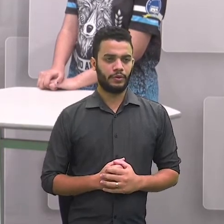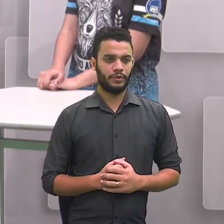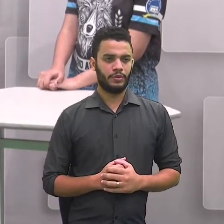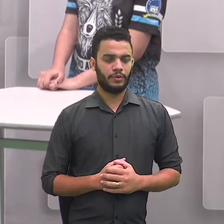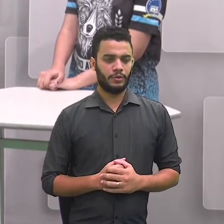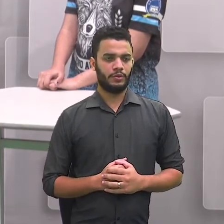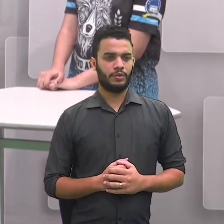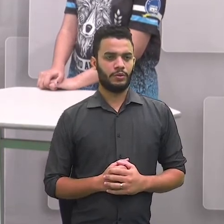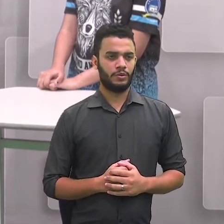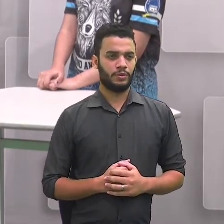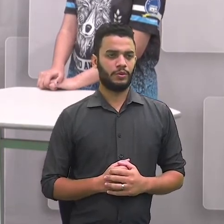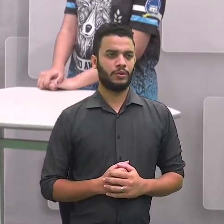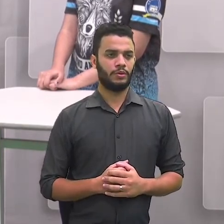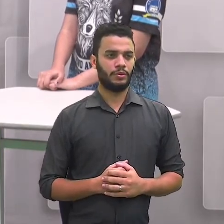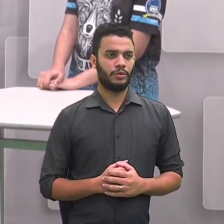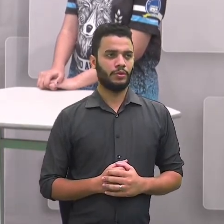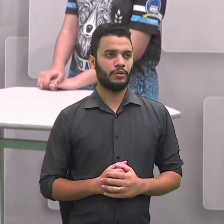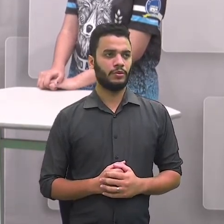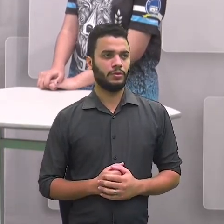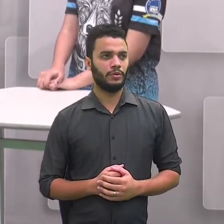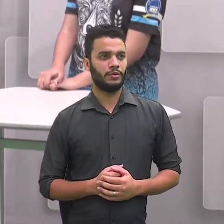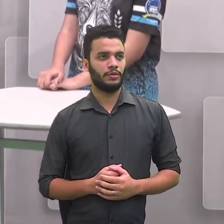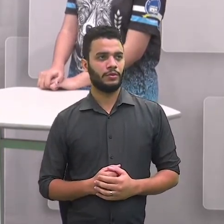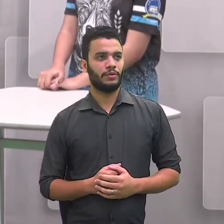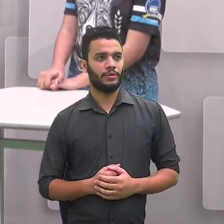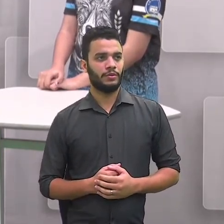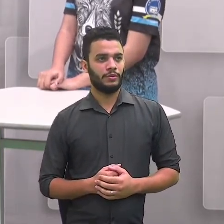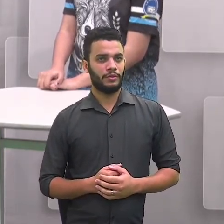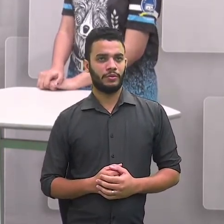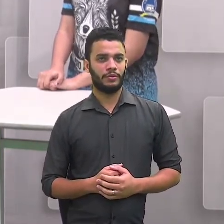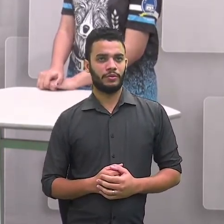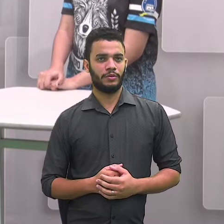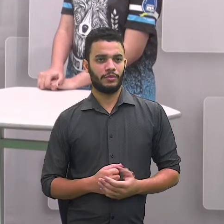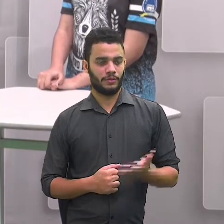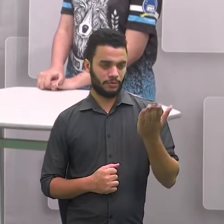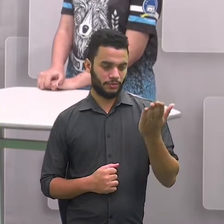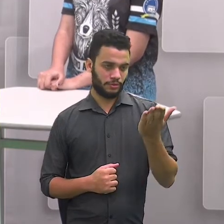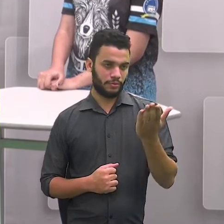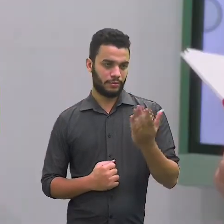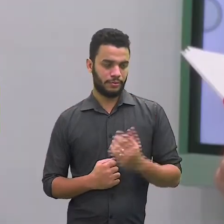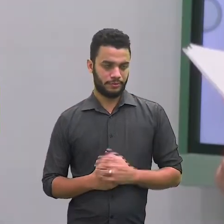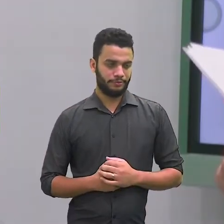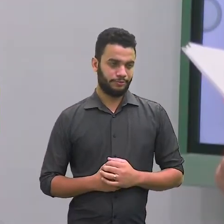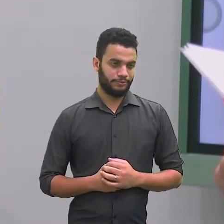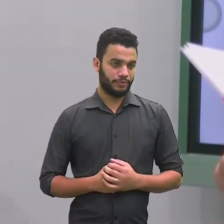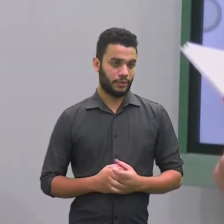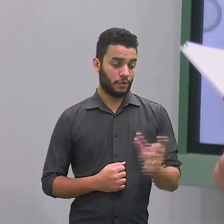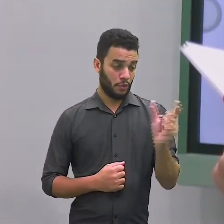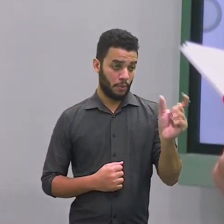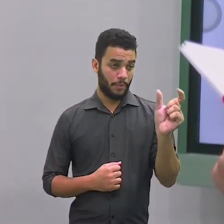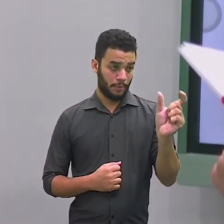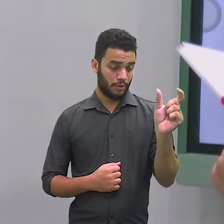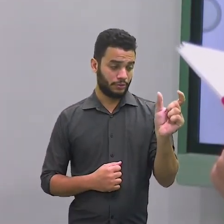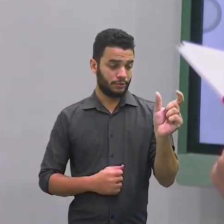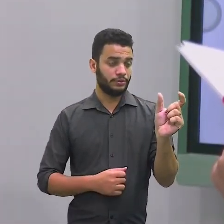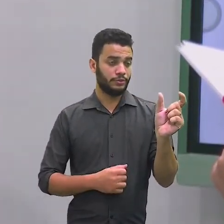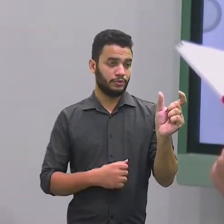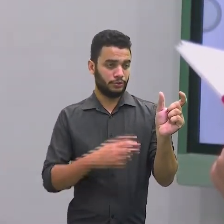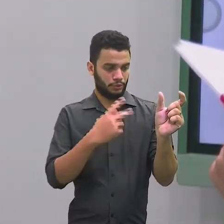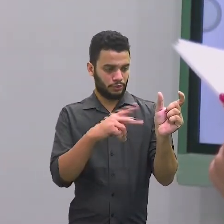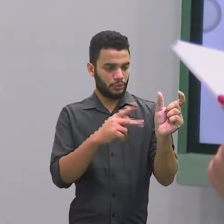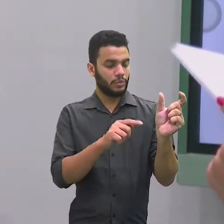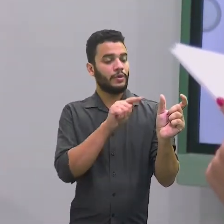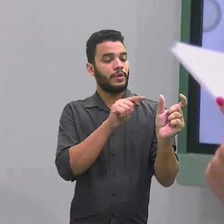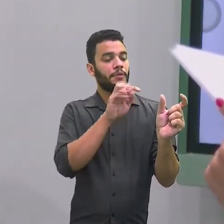para a nossa maravilhosa Yasmin. Então vamos lá, Yasmin. A sua palavra